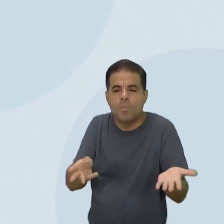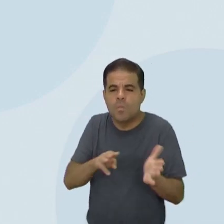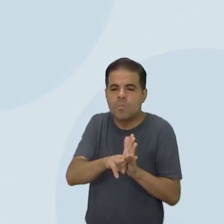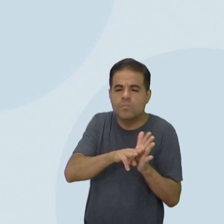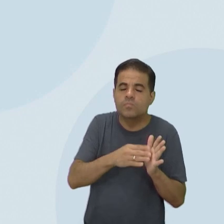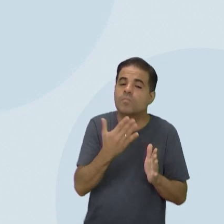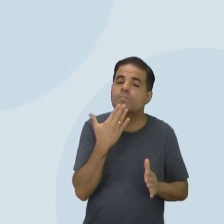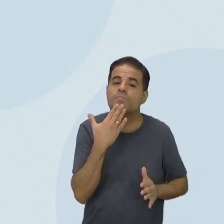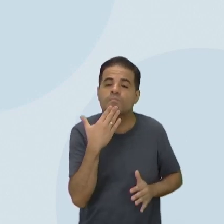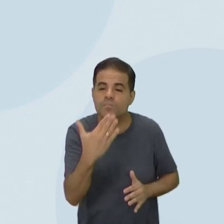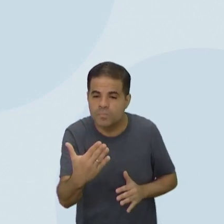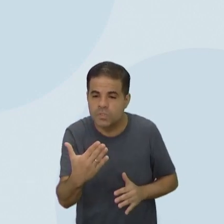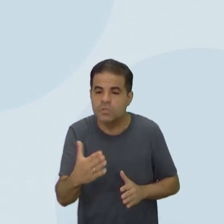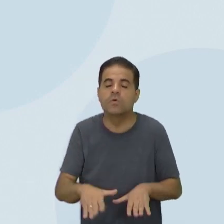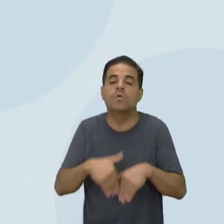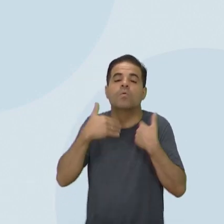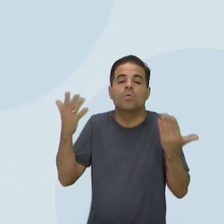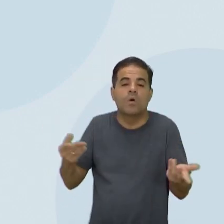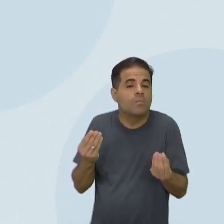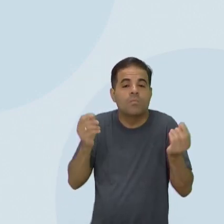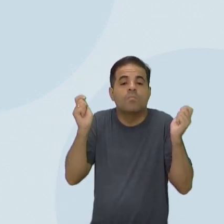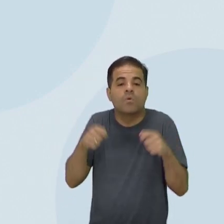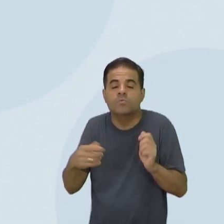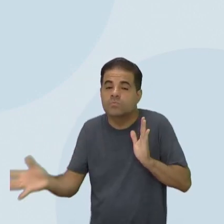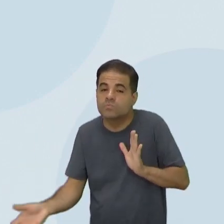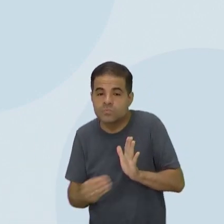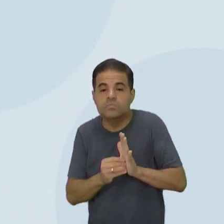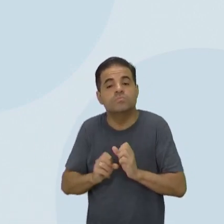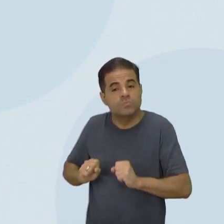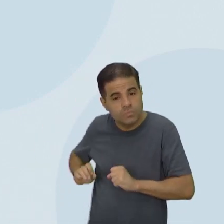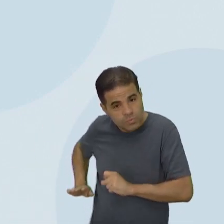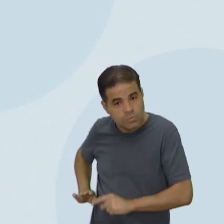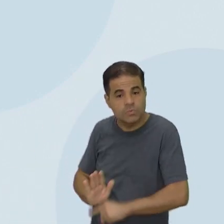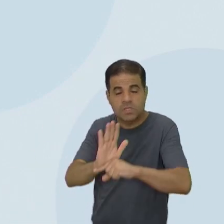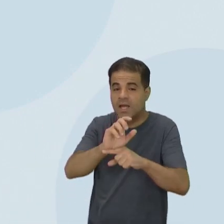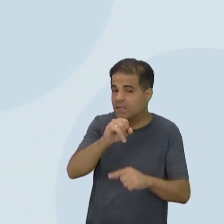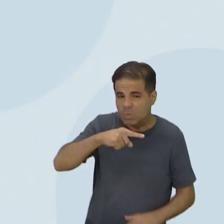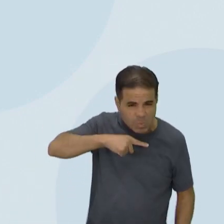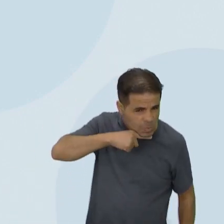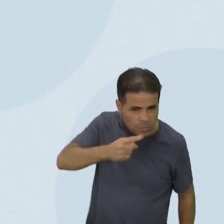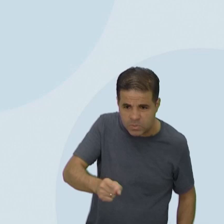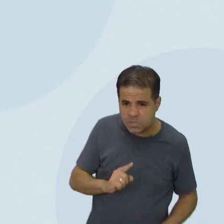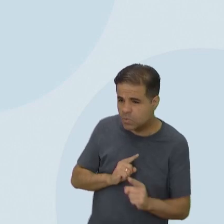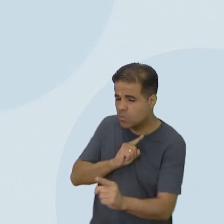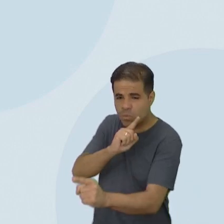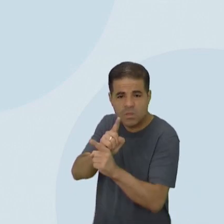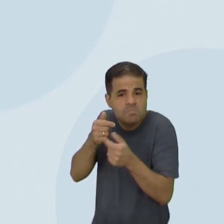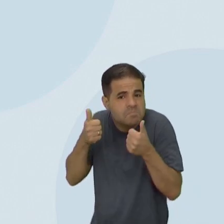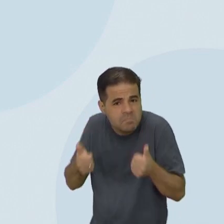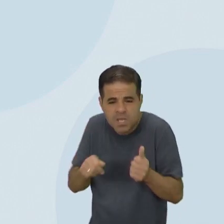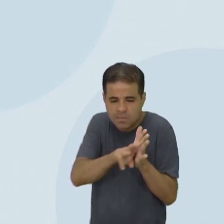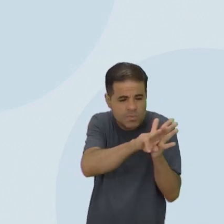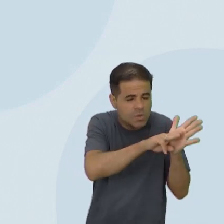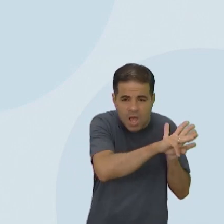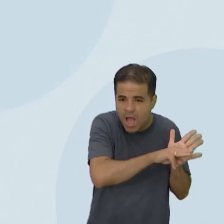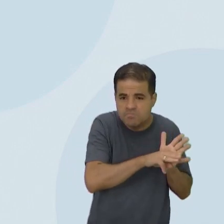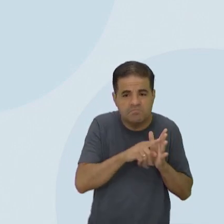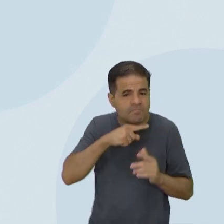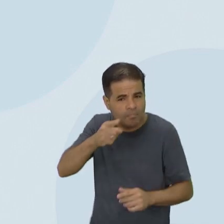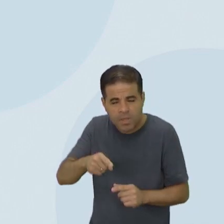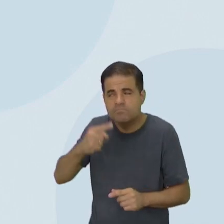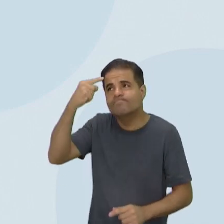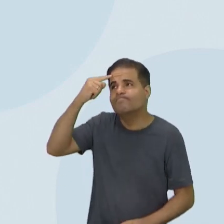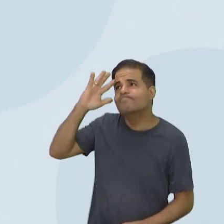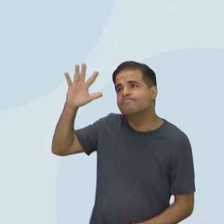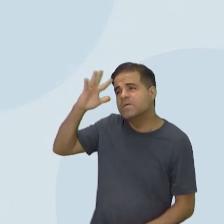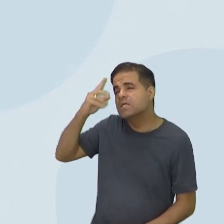está pedindo ali, qual eu posso colocar para ajudar. Se você não conseguiu achar muito bem essa metodologia ativa,